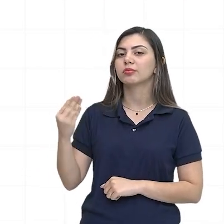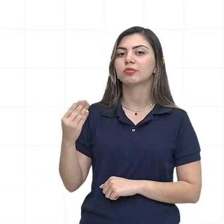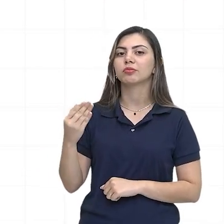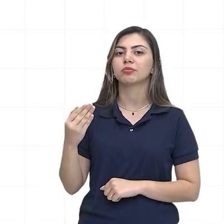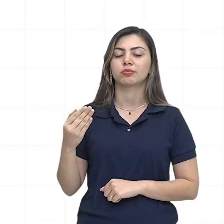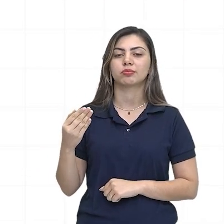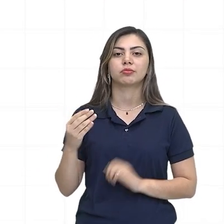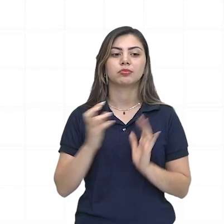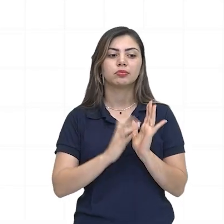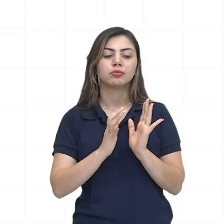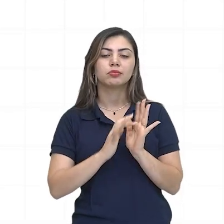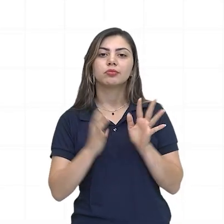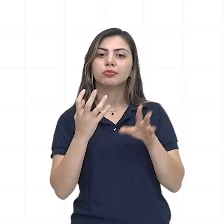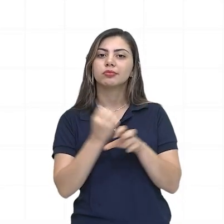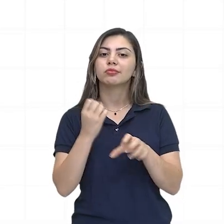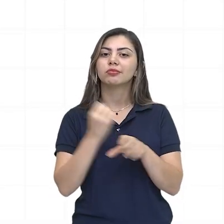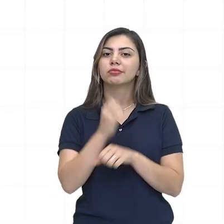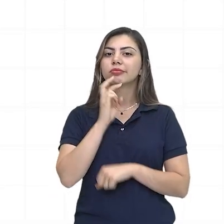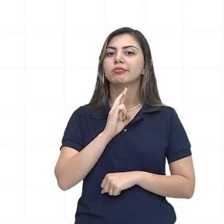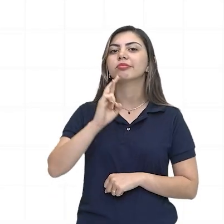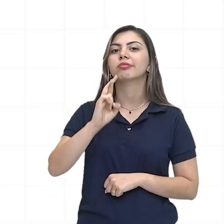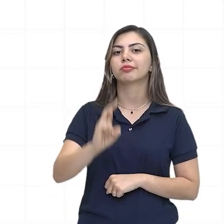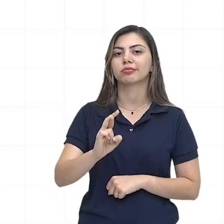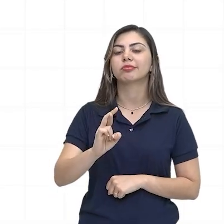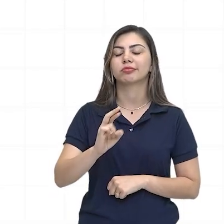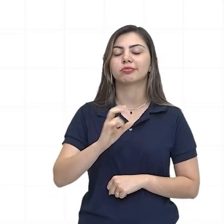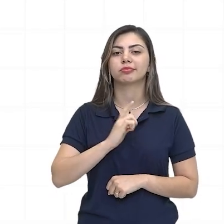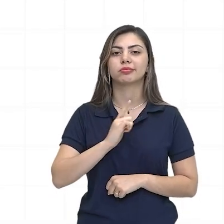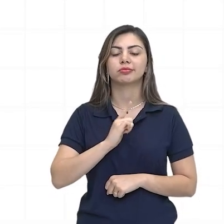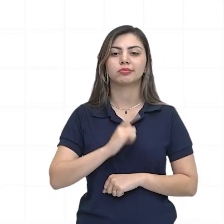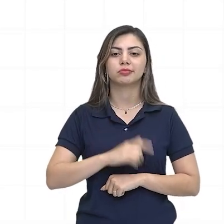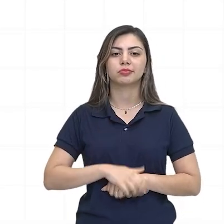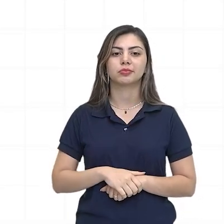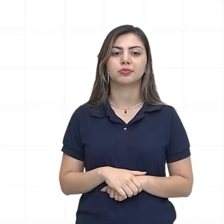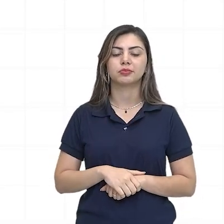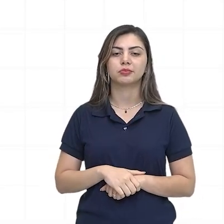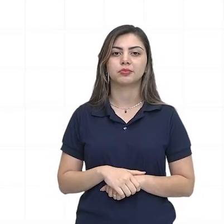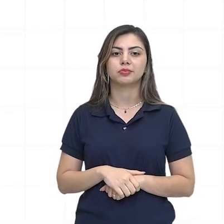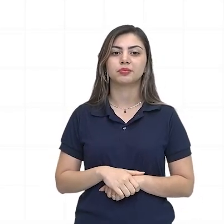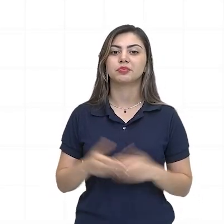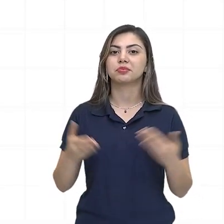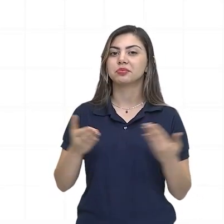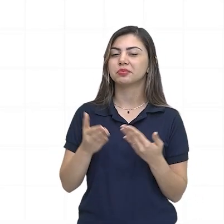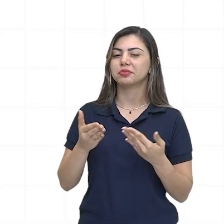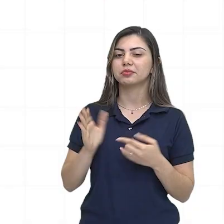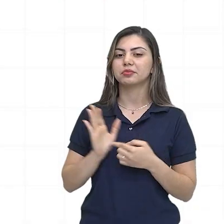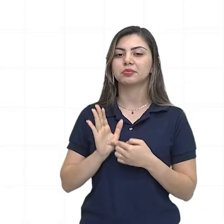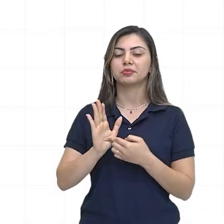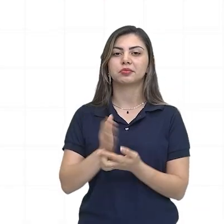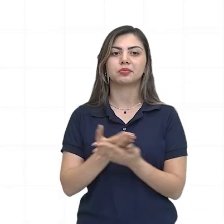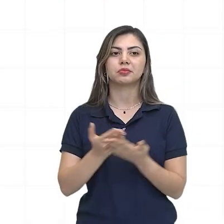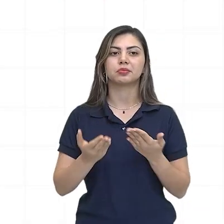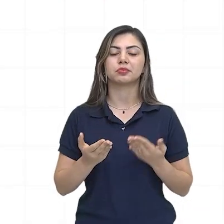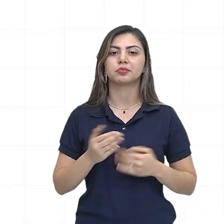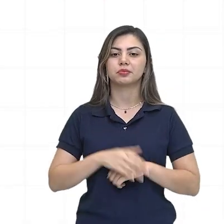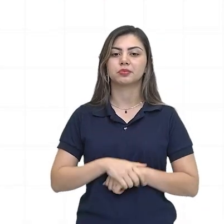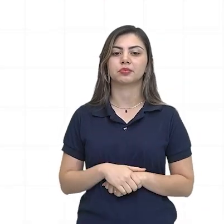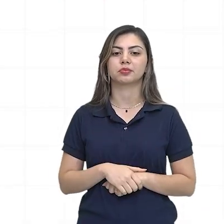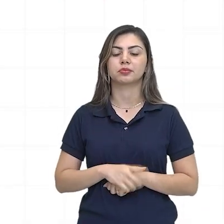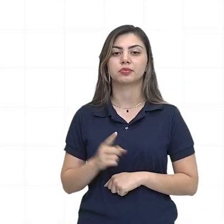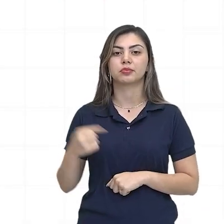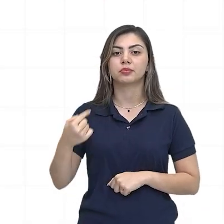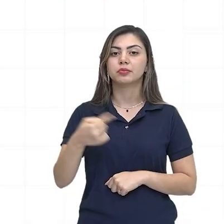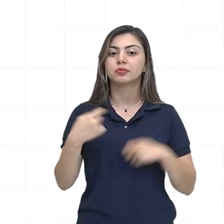calculadora vai deixar para vocês, vai mostrar para vocês o resultado, que é como a gente vai ver agora. Então, a gente precisa